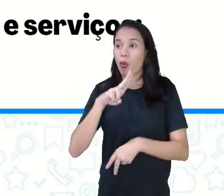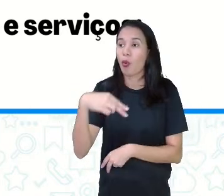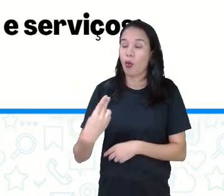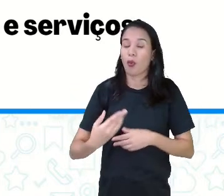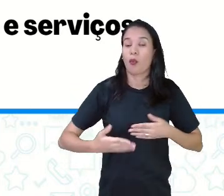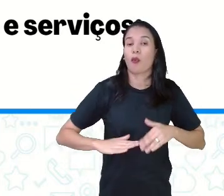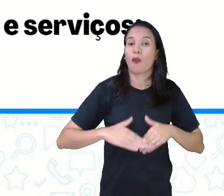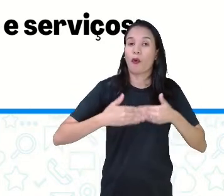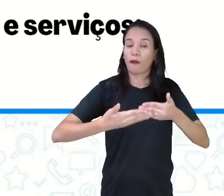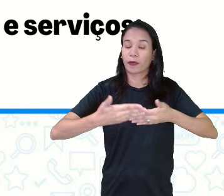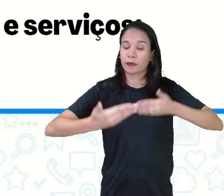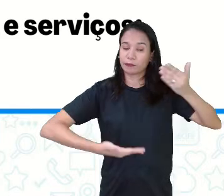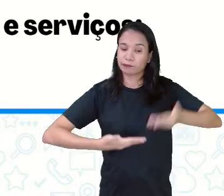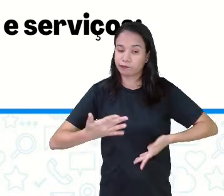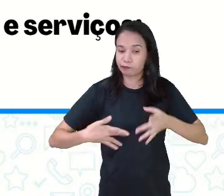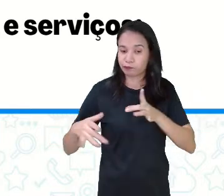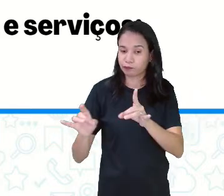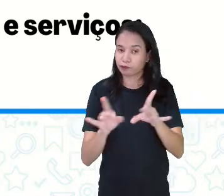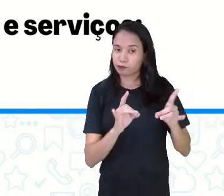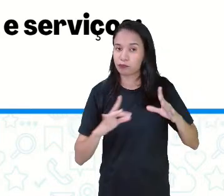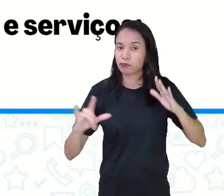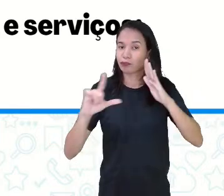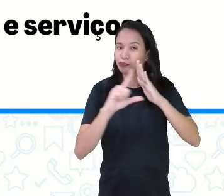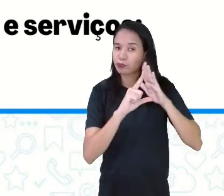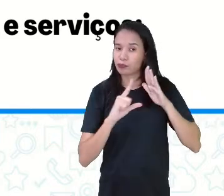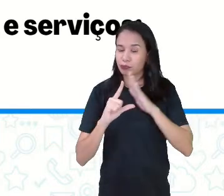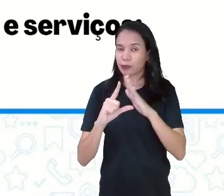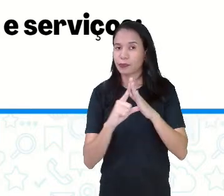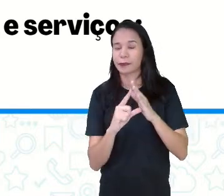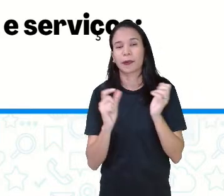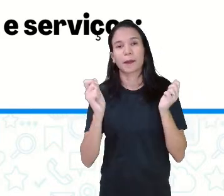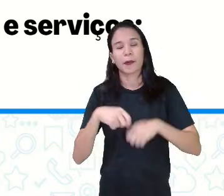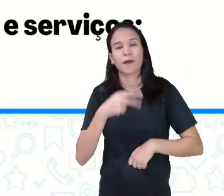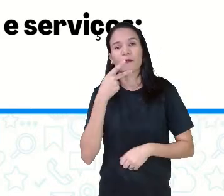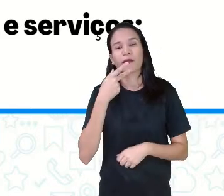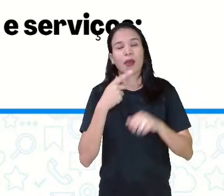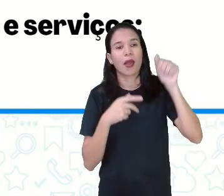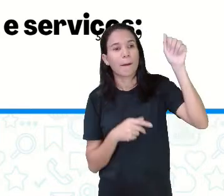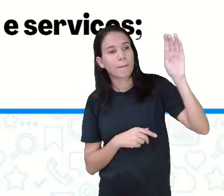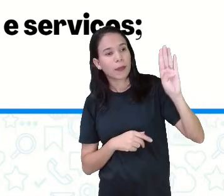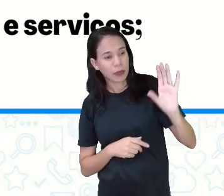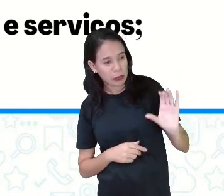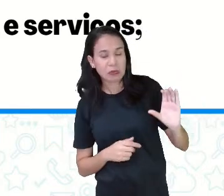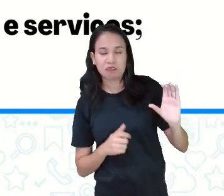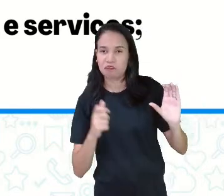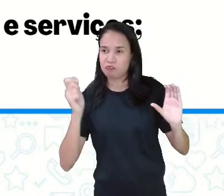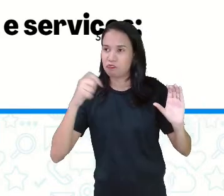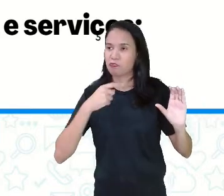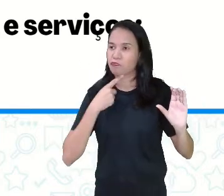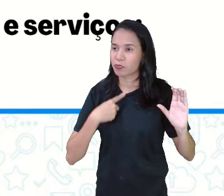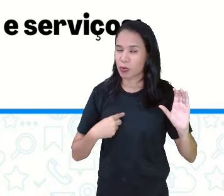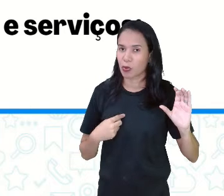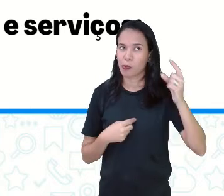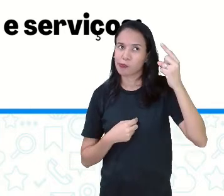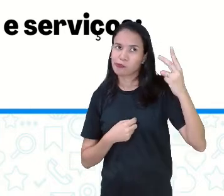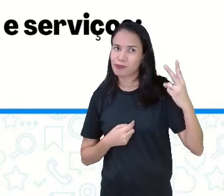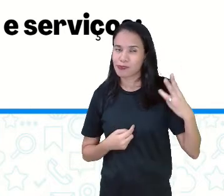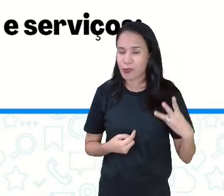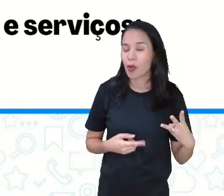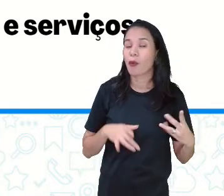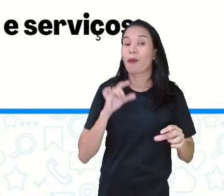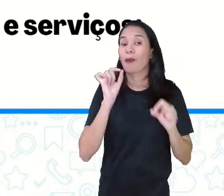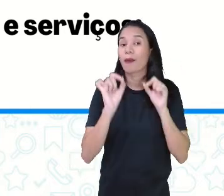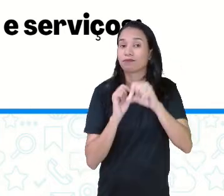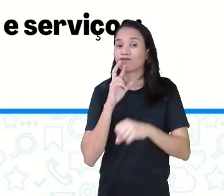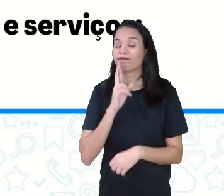maior oferta de comércio e serviço? A gente pode dizer letra A, B ou C, se vocês quiserem. 1, 2, 3. A gente